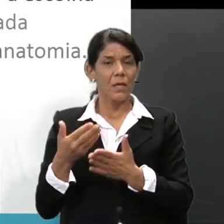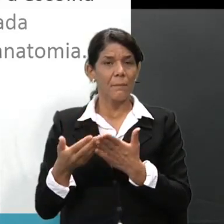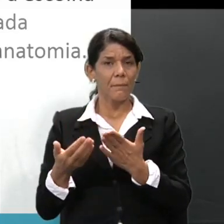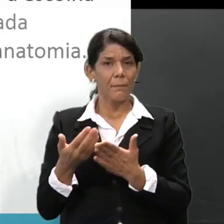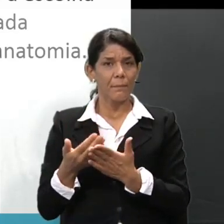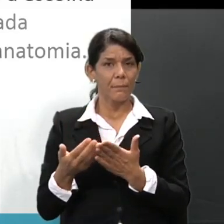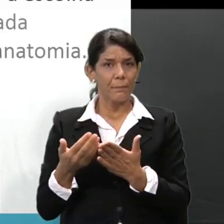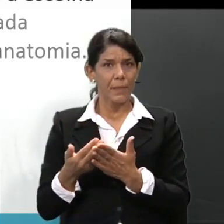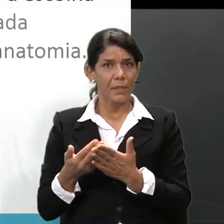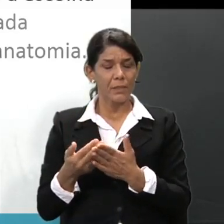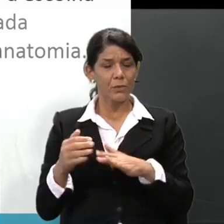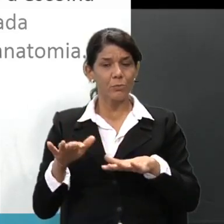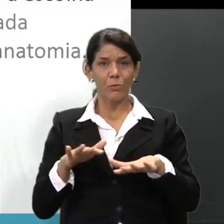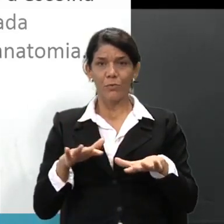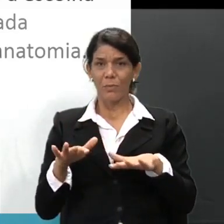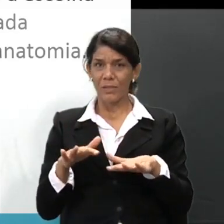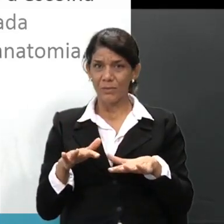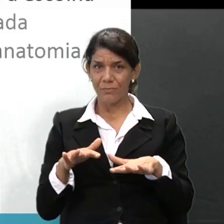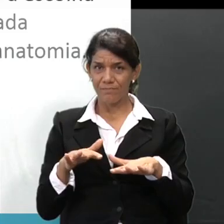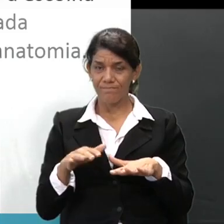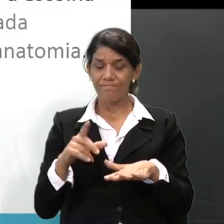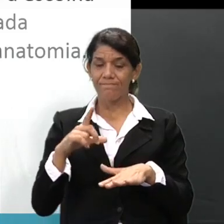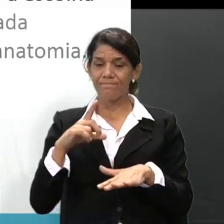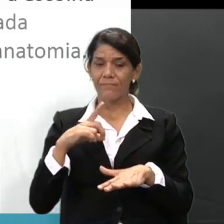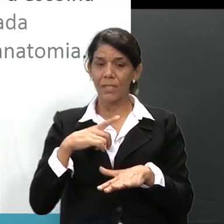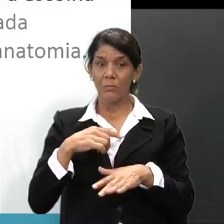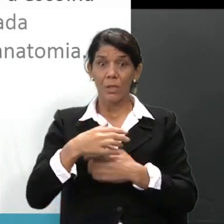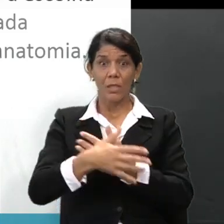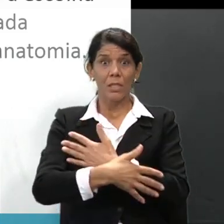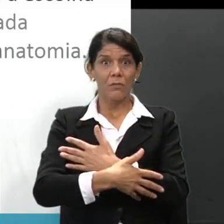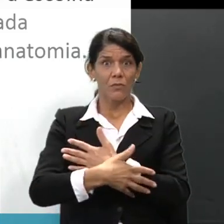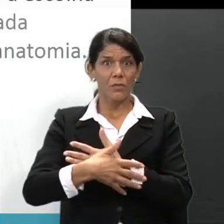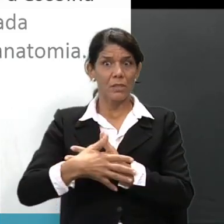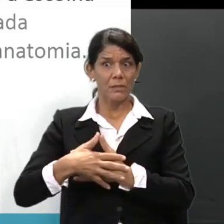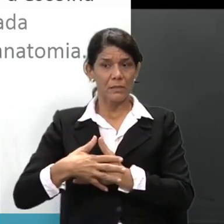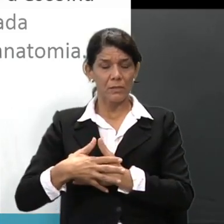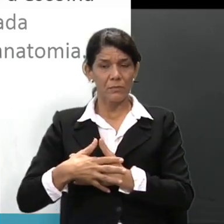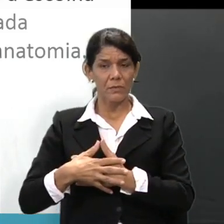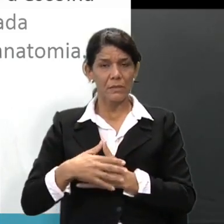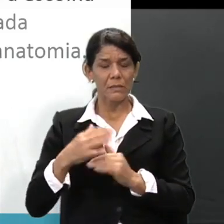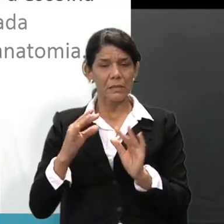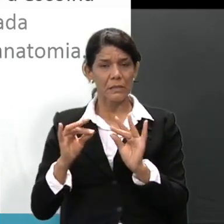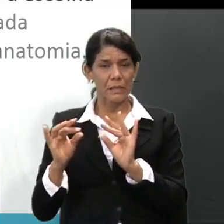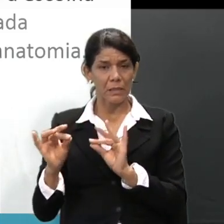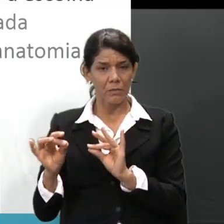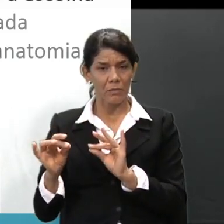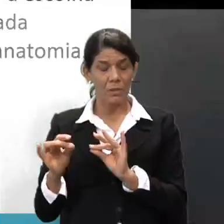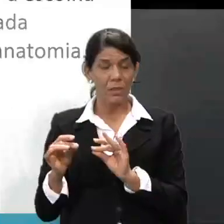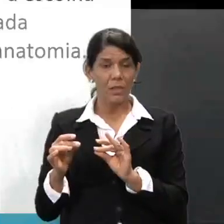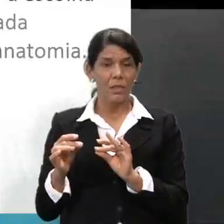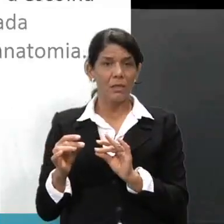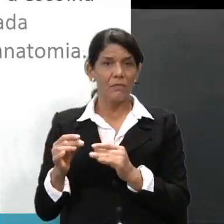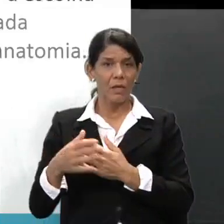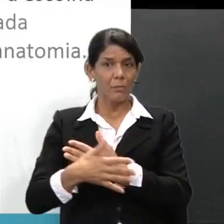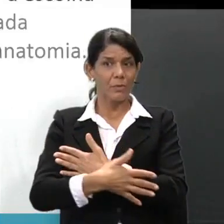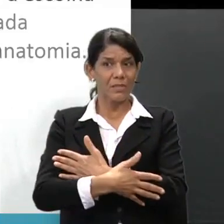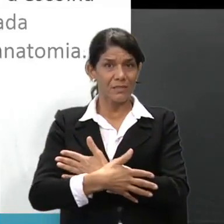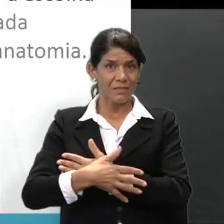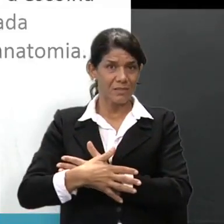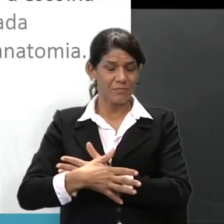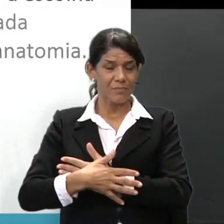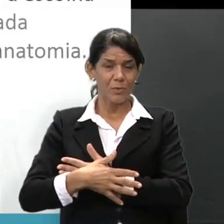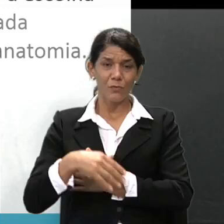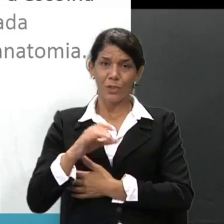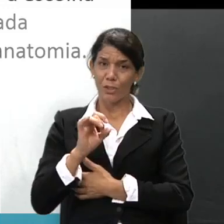perda de movimentos. Então, você tem uma infiltração, esse líquido, ele vai para o tecido subcutâneo, ele não